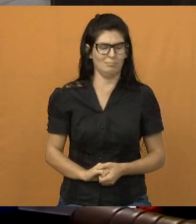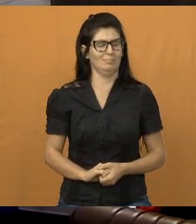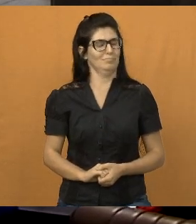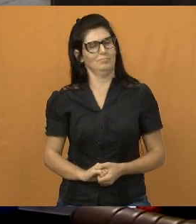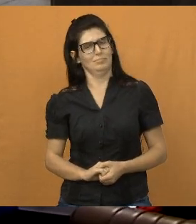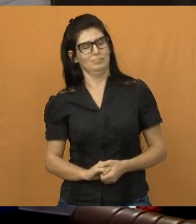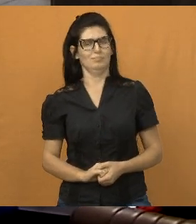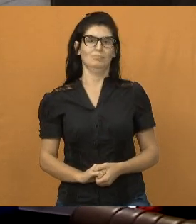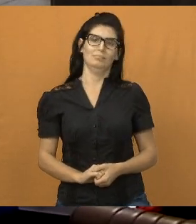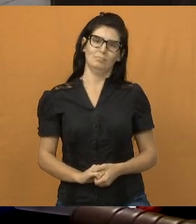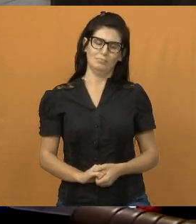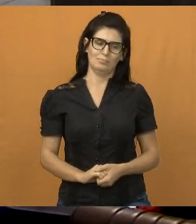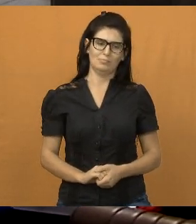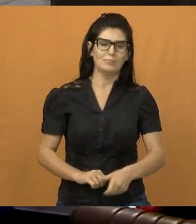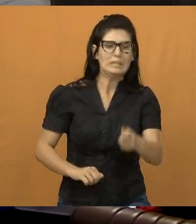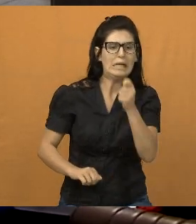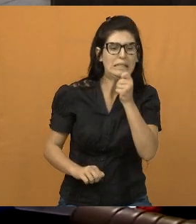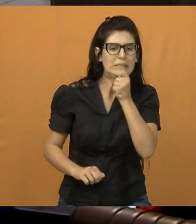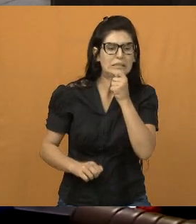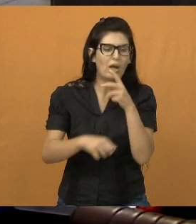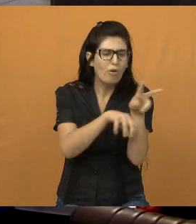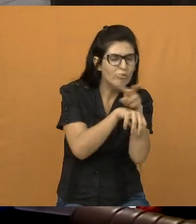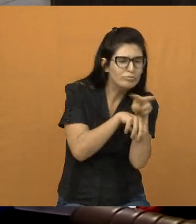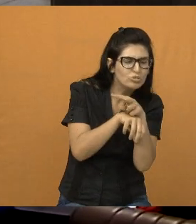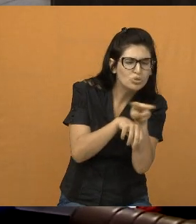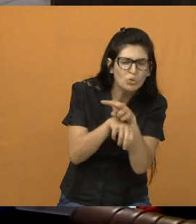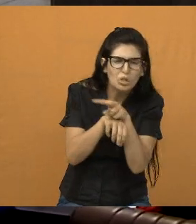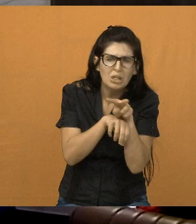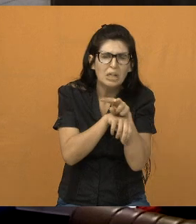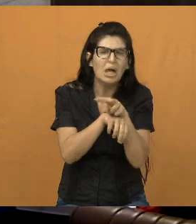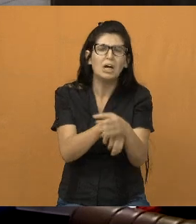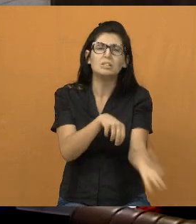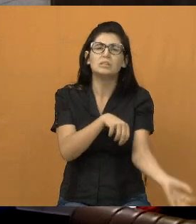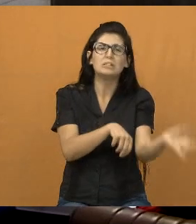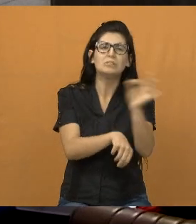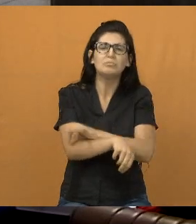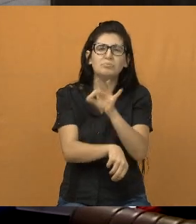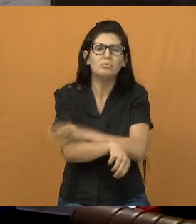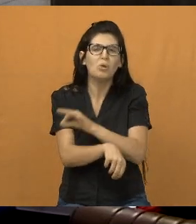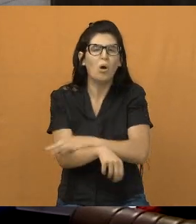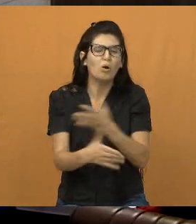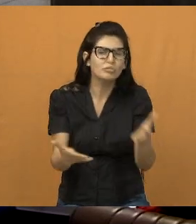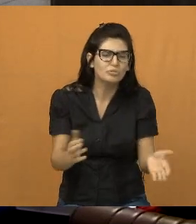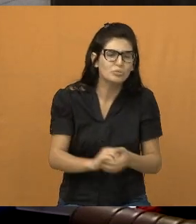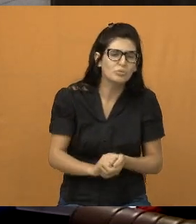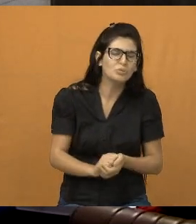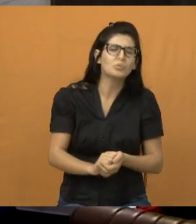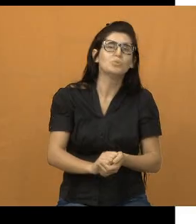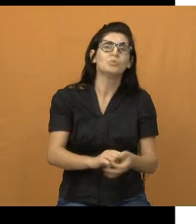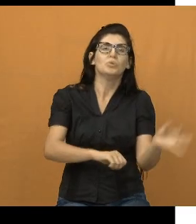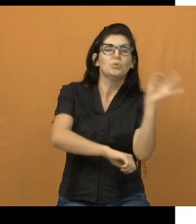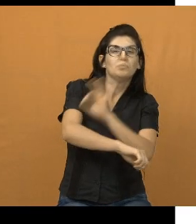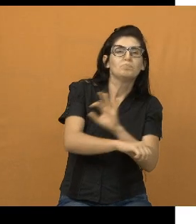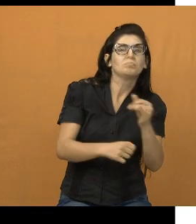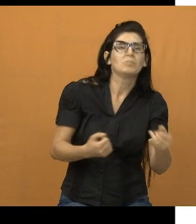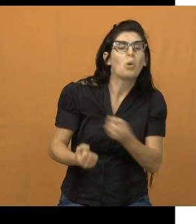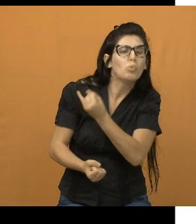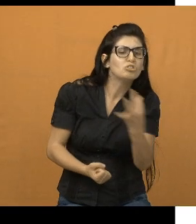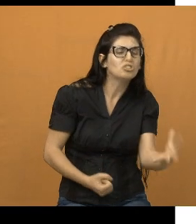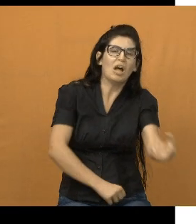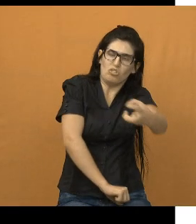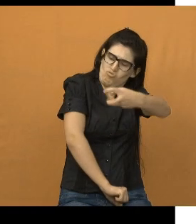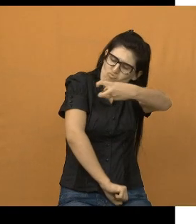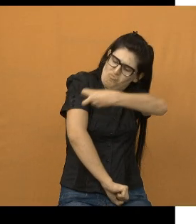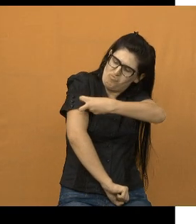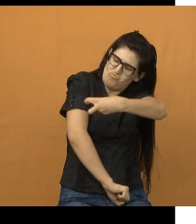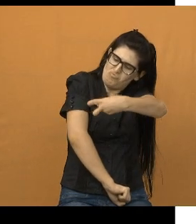Bom, ainda no bloco vigilância epidemiológica, o número de vacinados, né, dessa